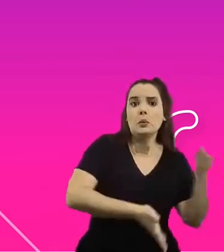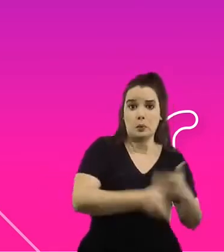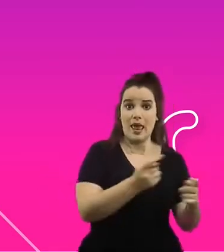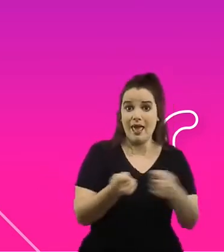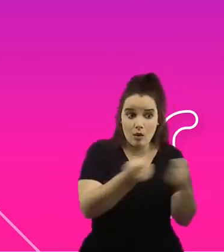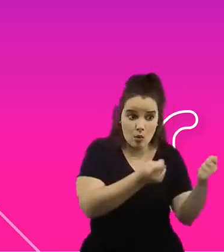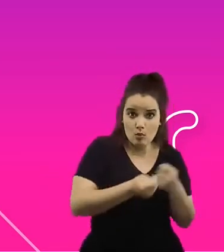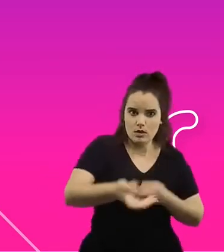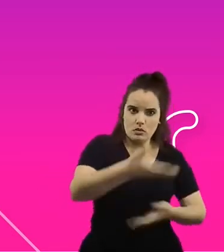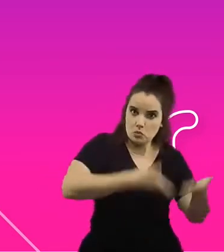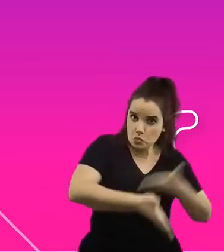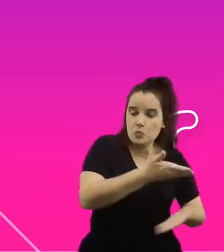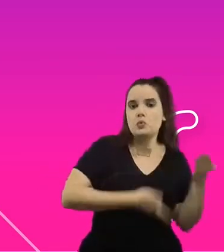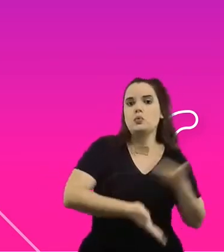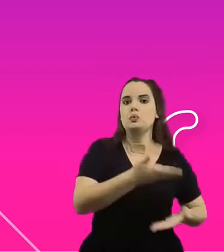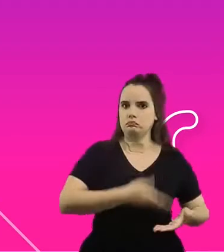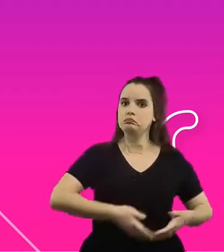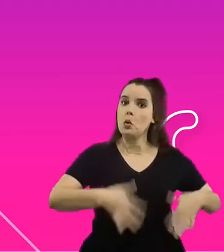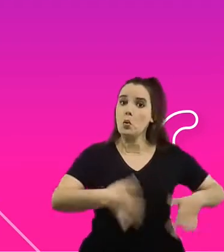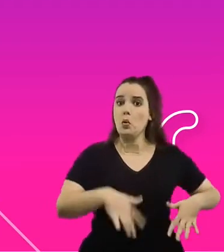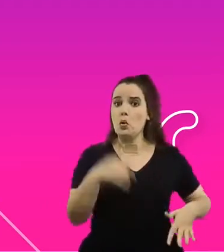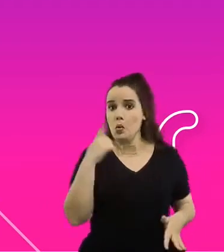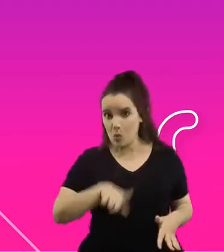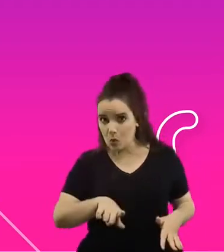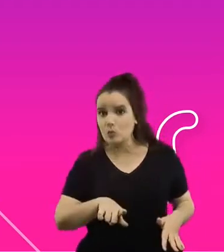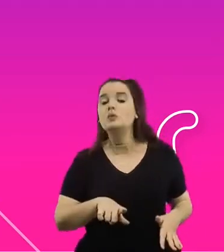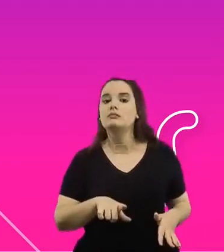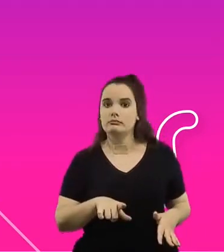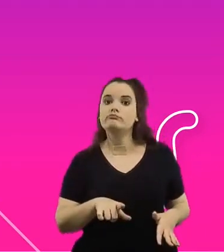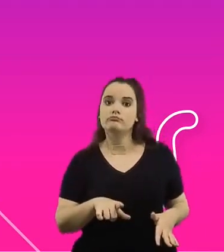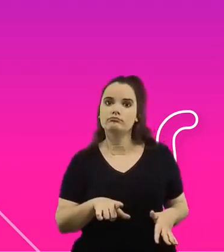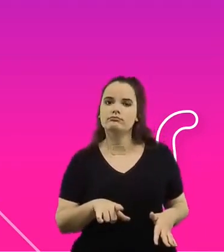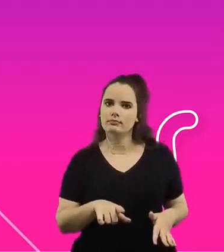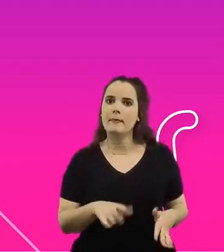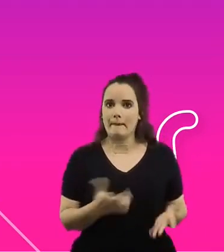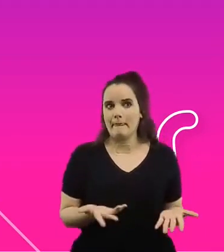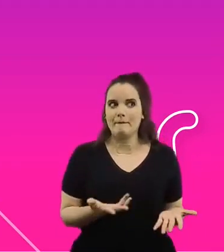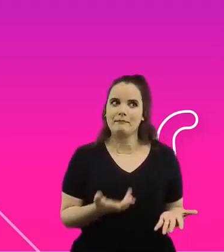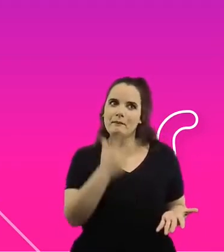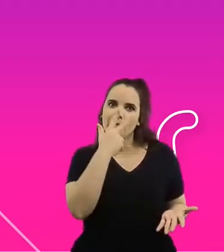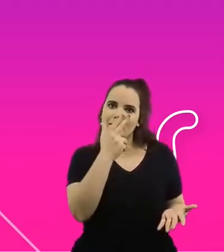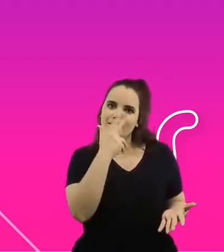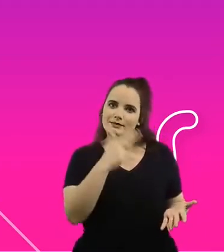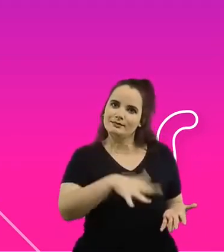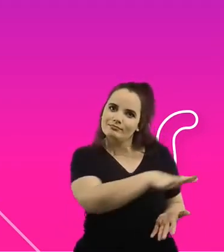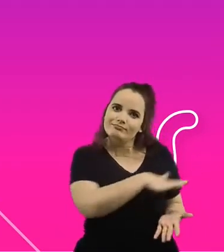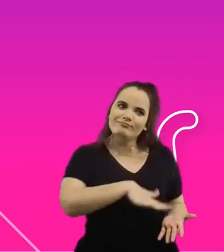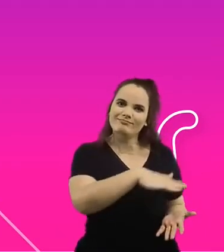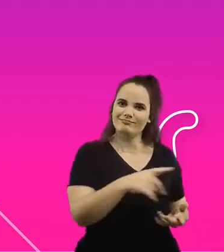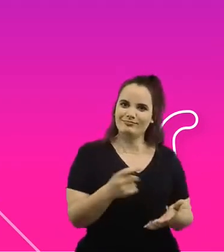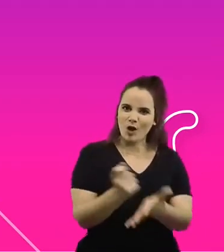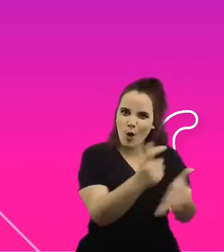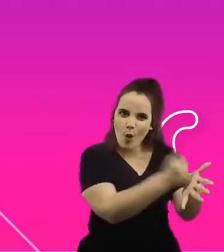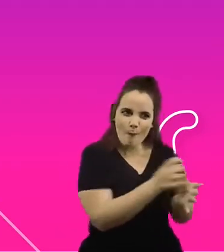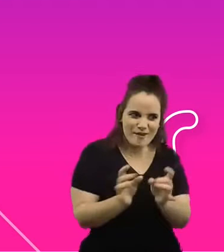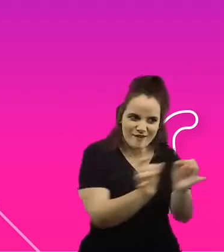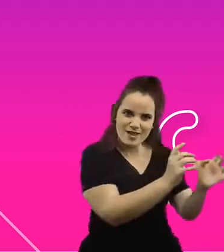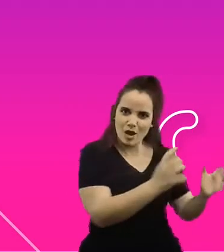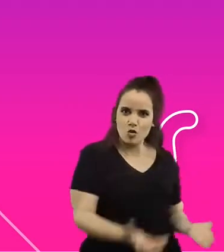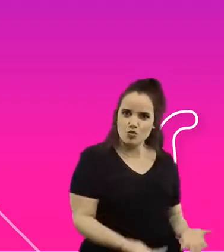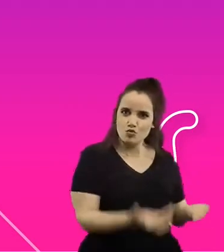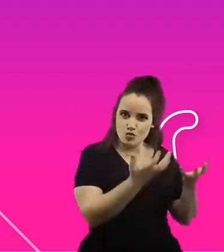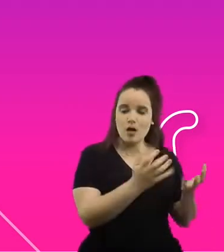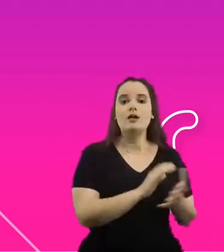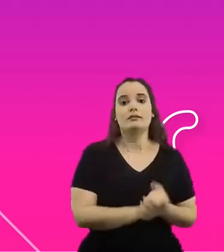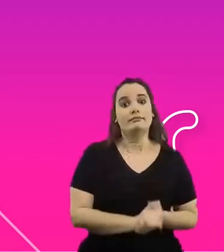trocas, o que vai, enfim, aquecer bastante o mercado, né? Por outro lado,